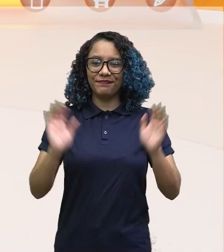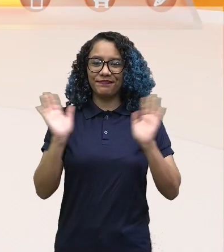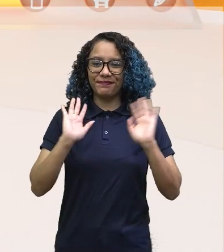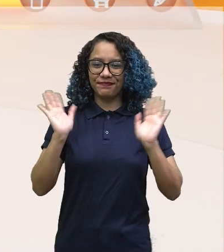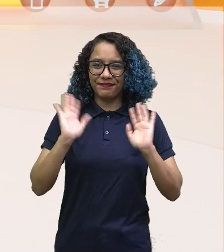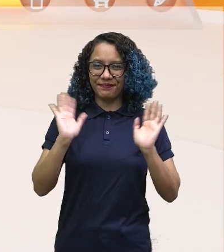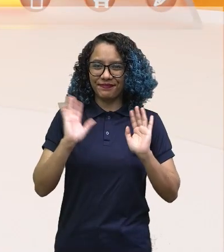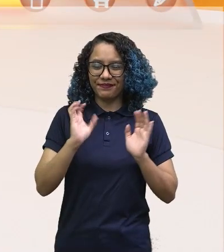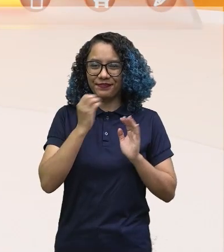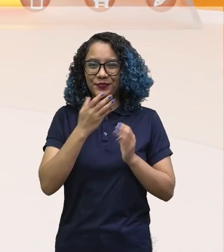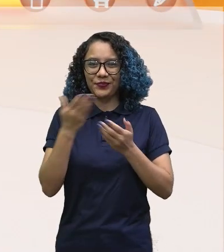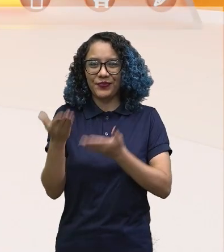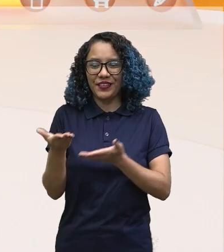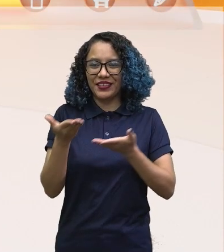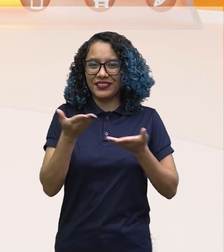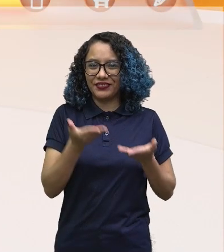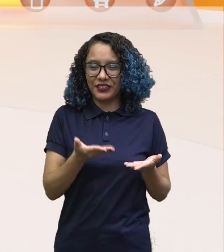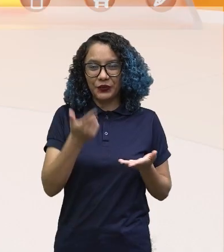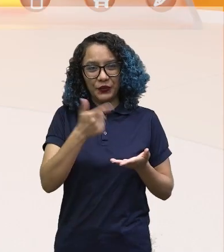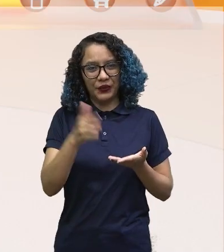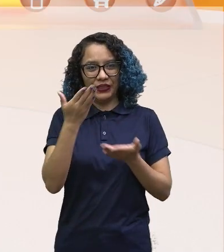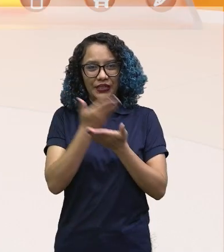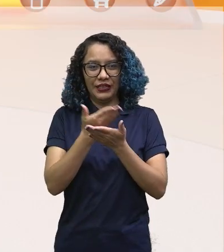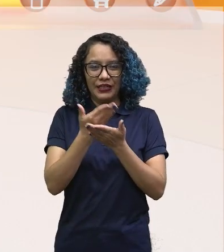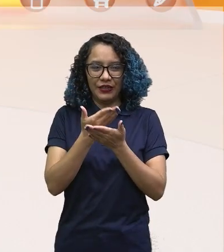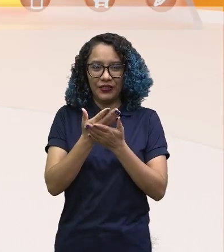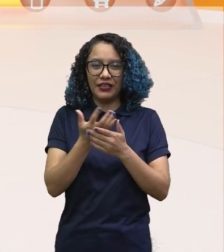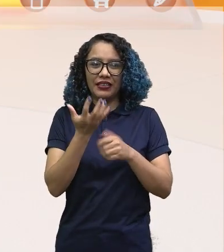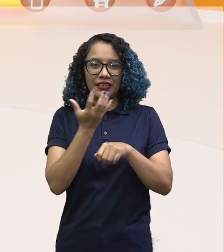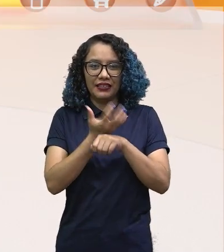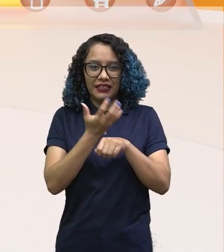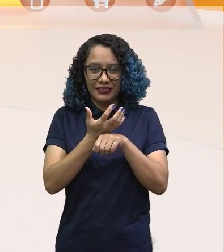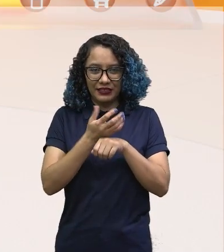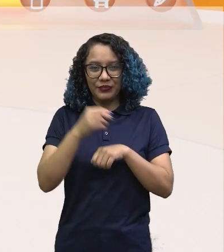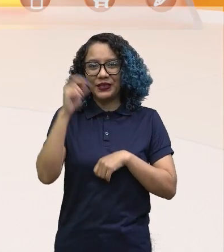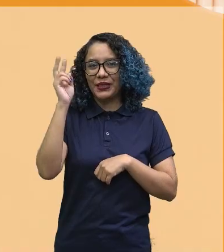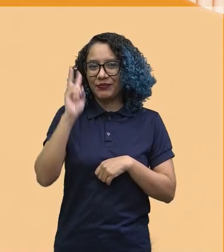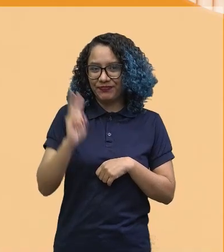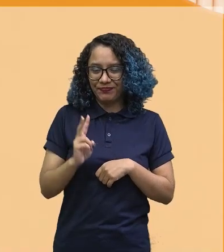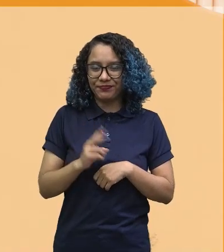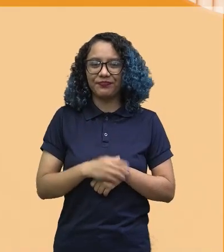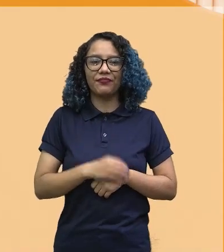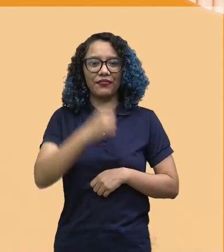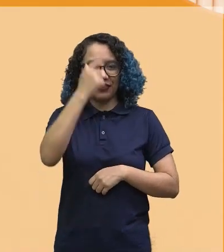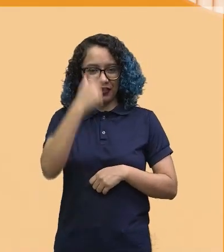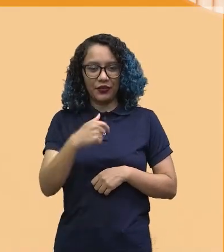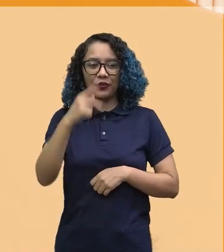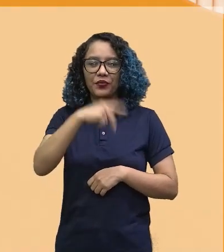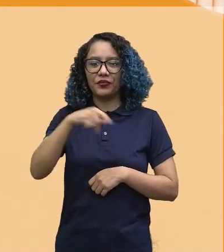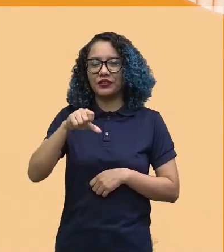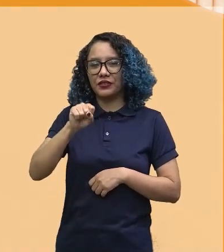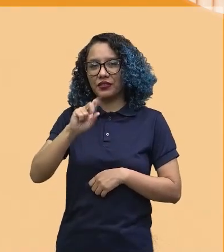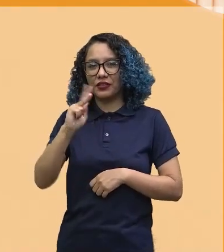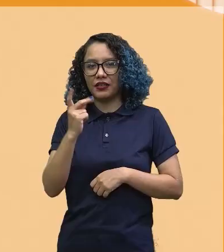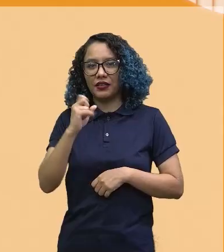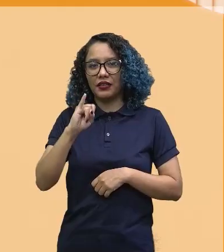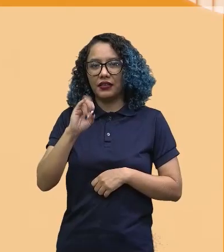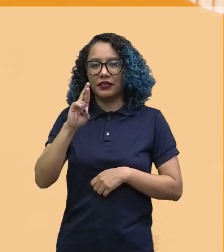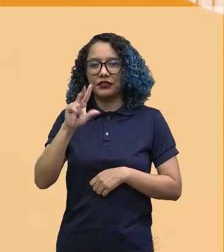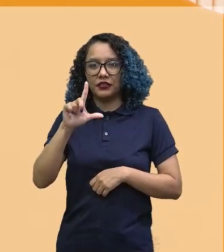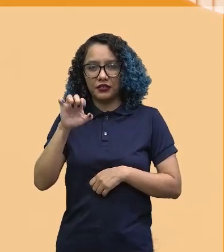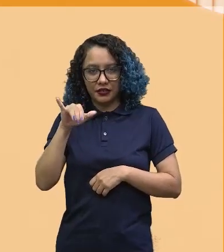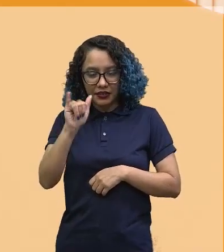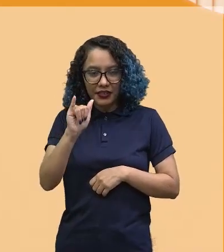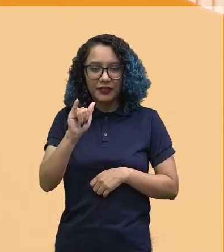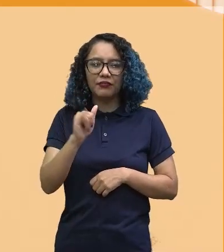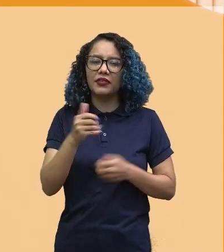Olá a todos, sejam muito bem-vindos a mais uma aula do Componente de História. Eu sou a professora Shirley Botelho